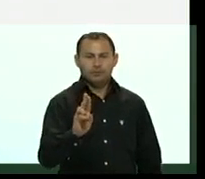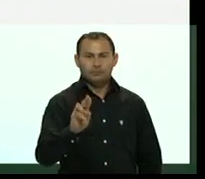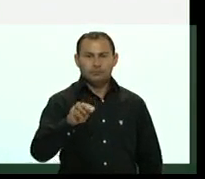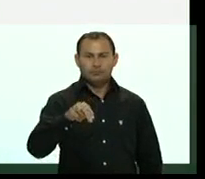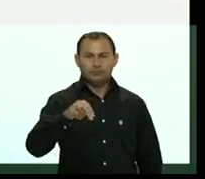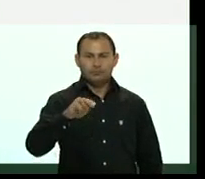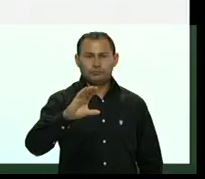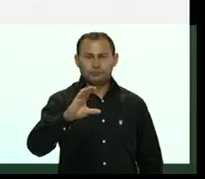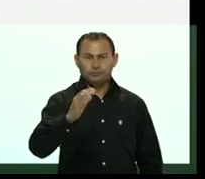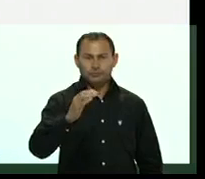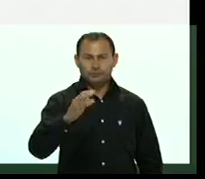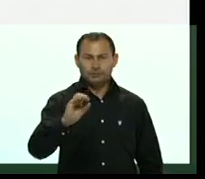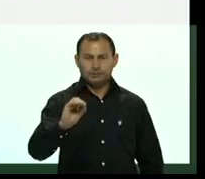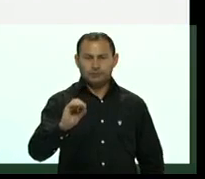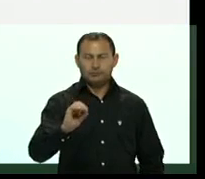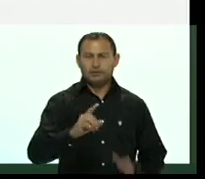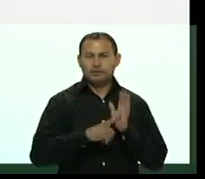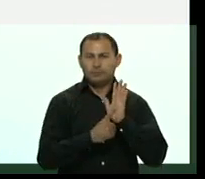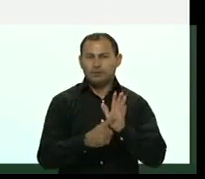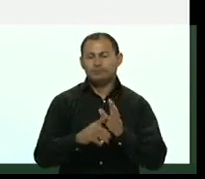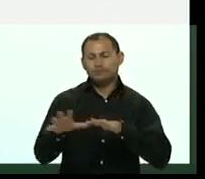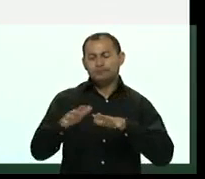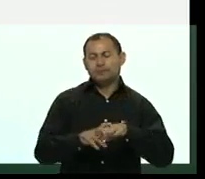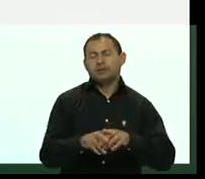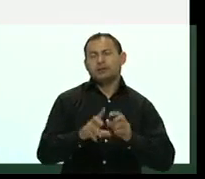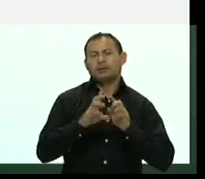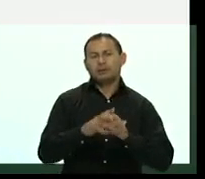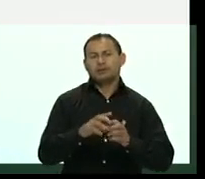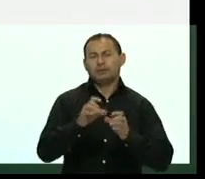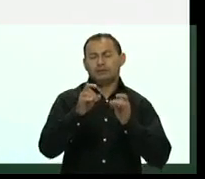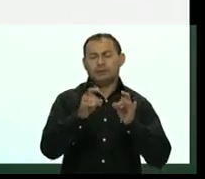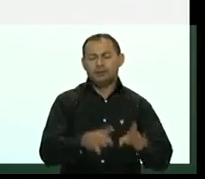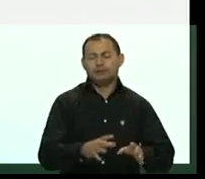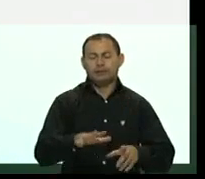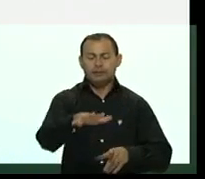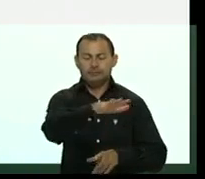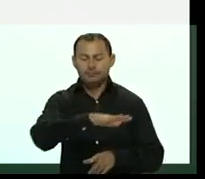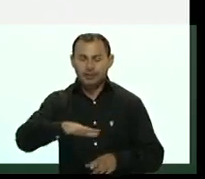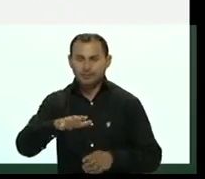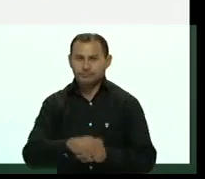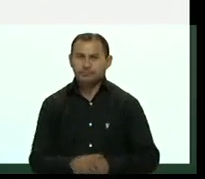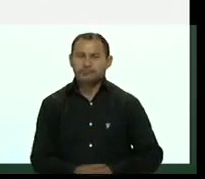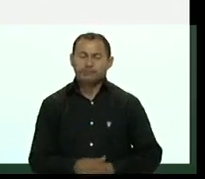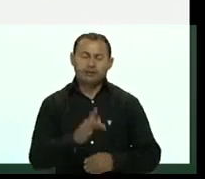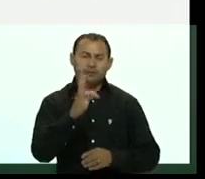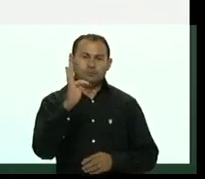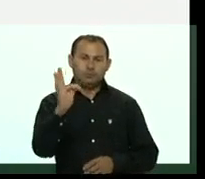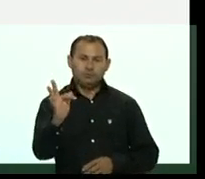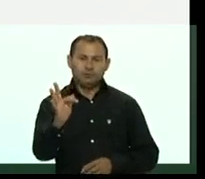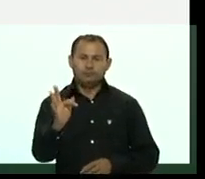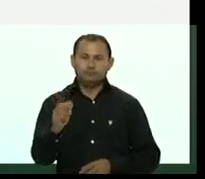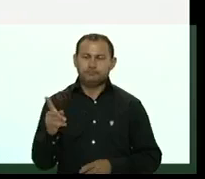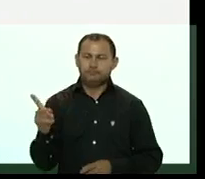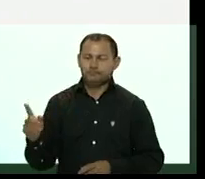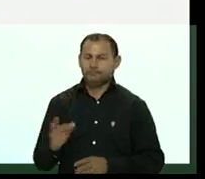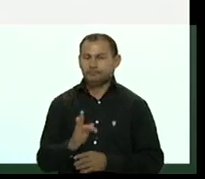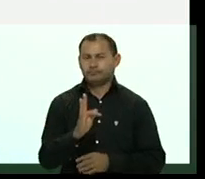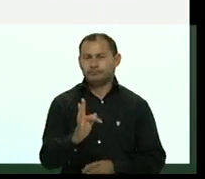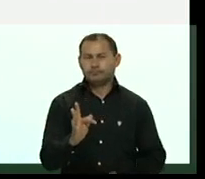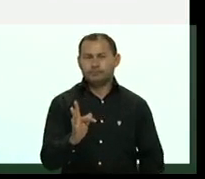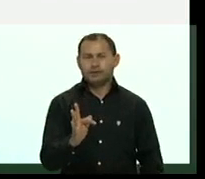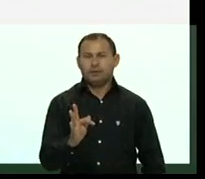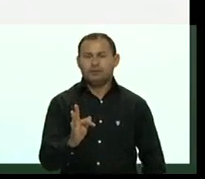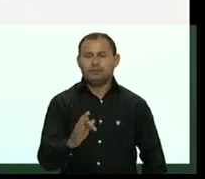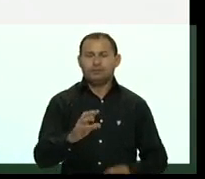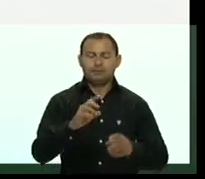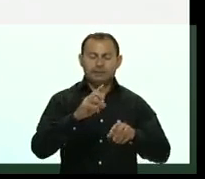modelo, né? Esse movimento, onde o S vai ser o nosso espaço e essa função aqui está em função ao t,